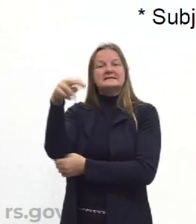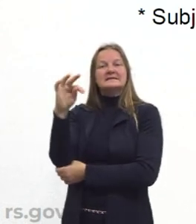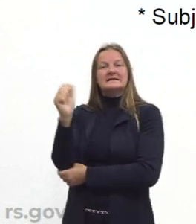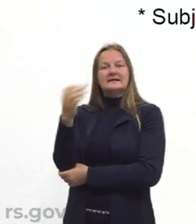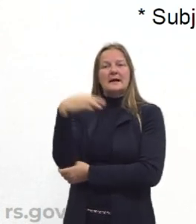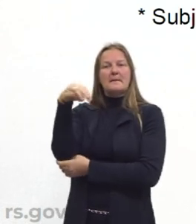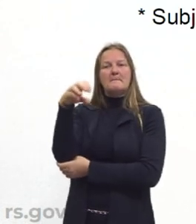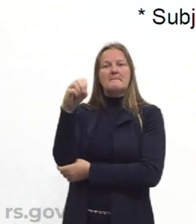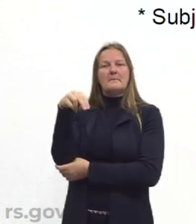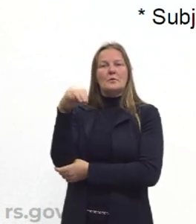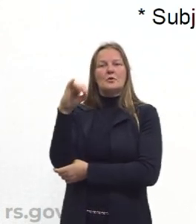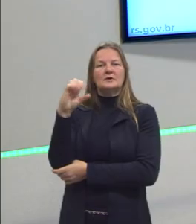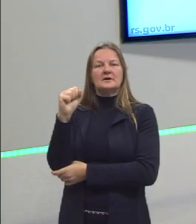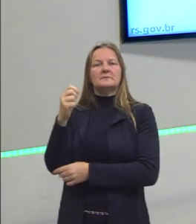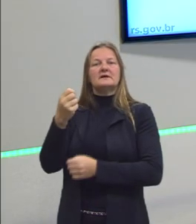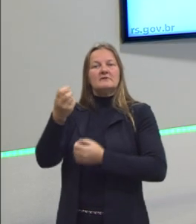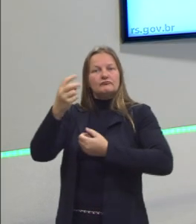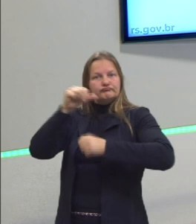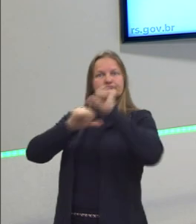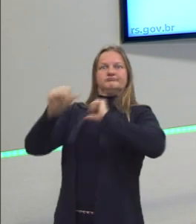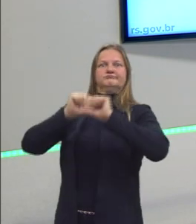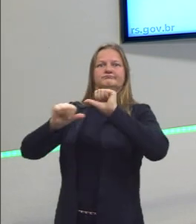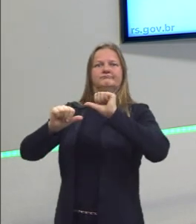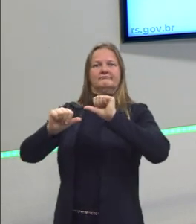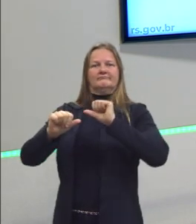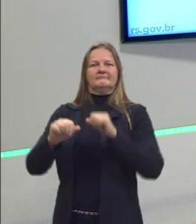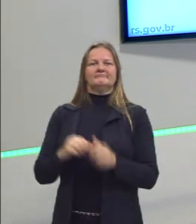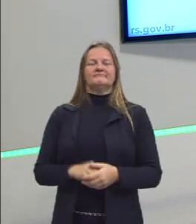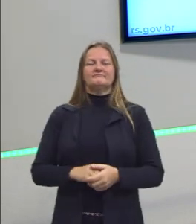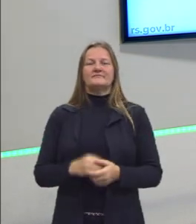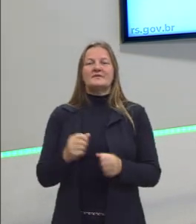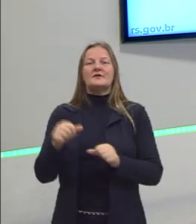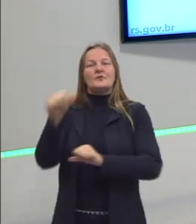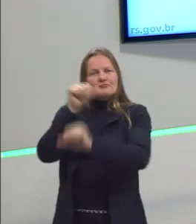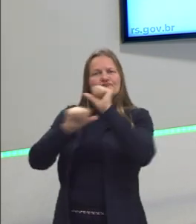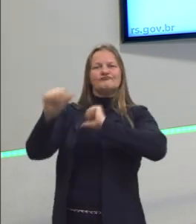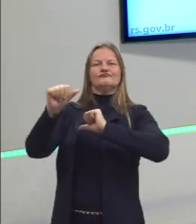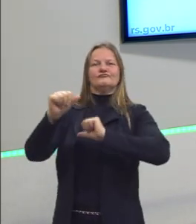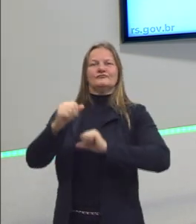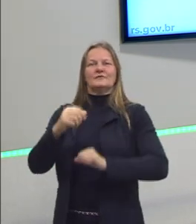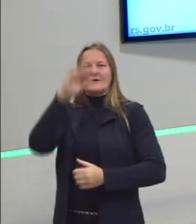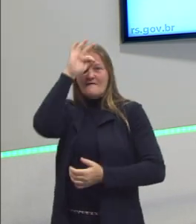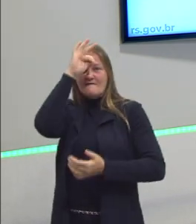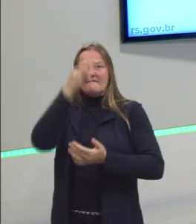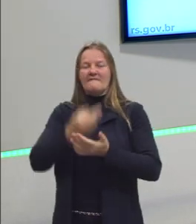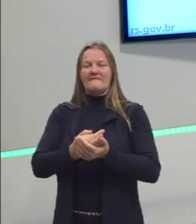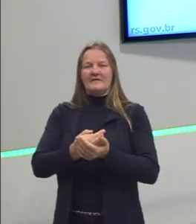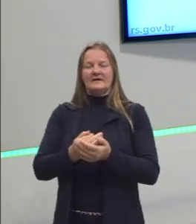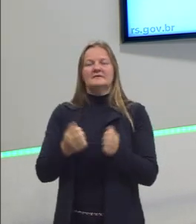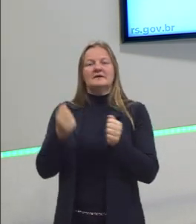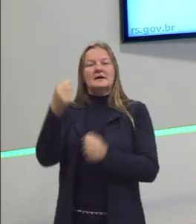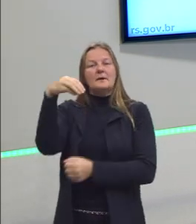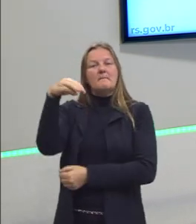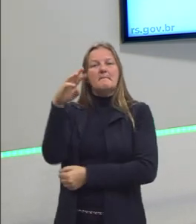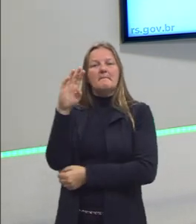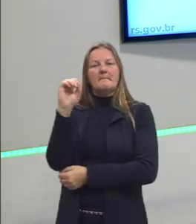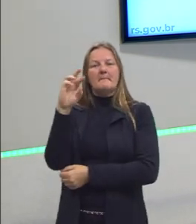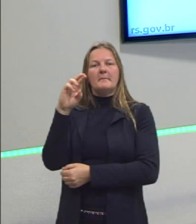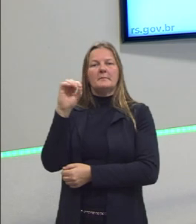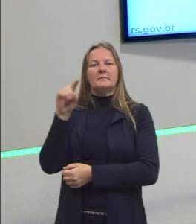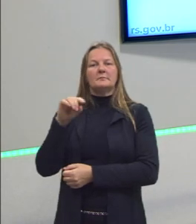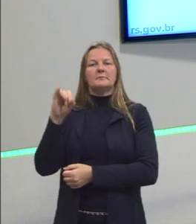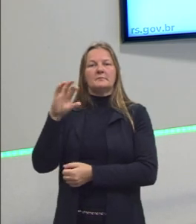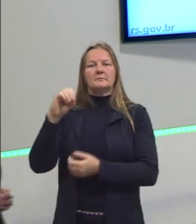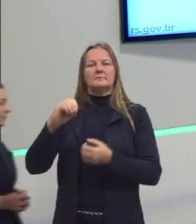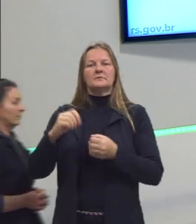rezava muito para aquele se convertesse e acaba então ocorrendo essa conversão através do Santo Ambrósio em que